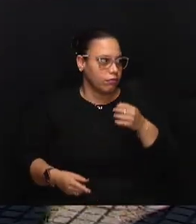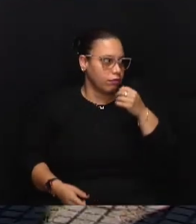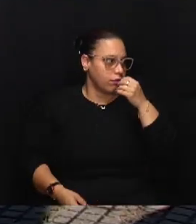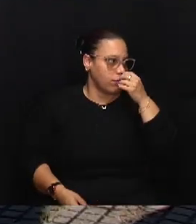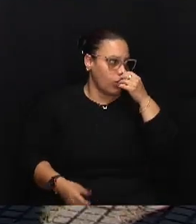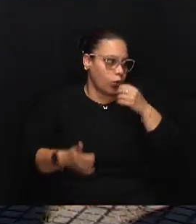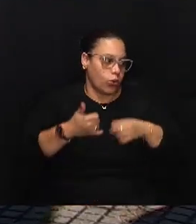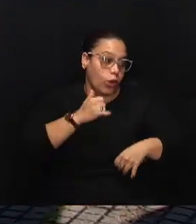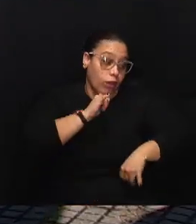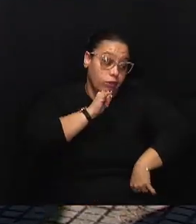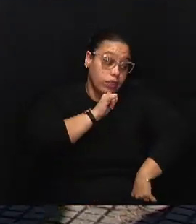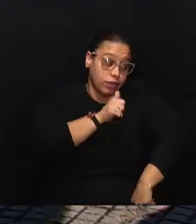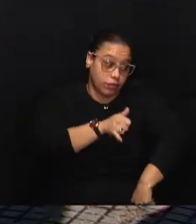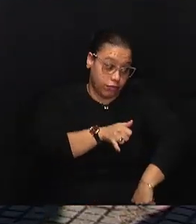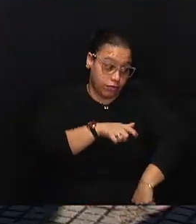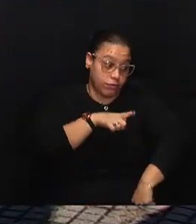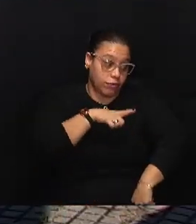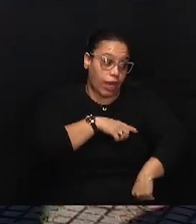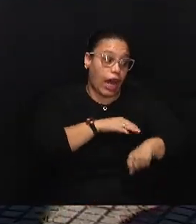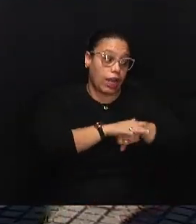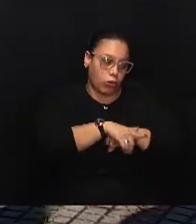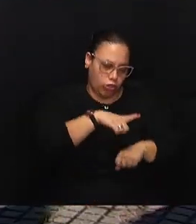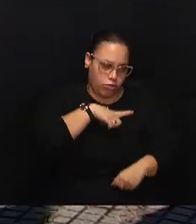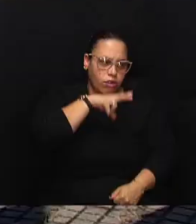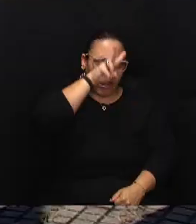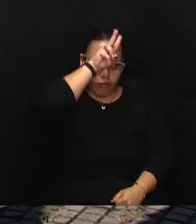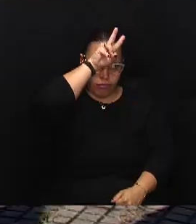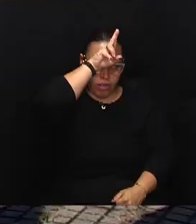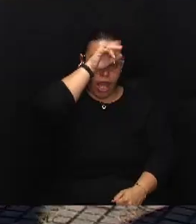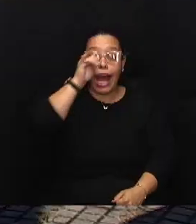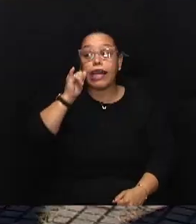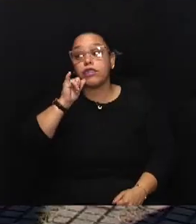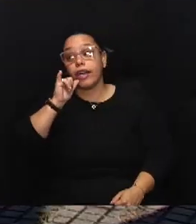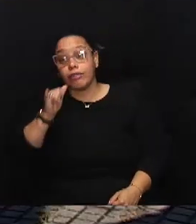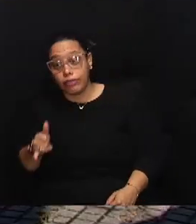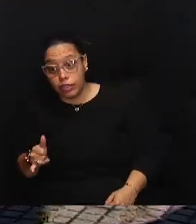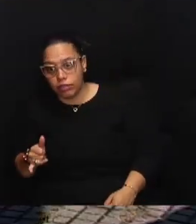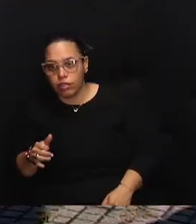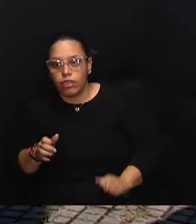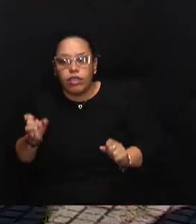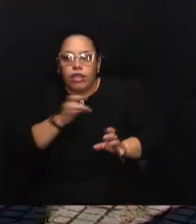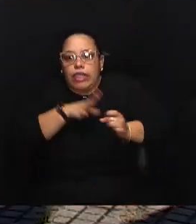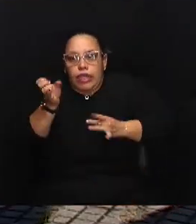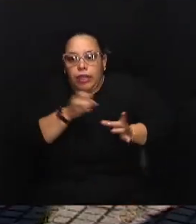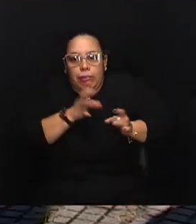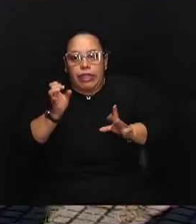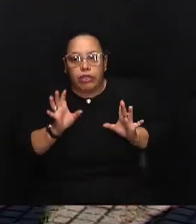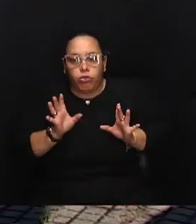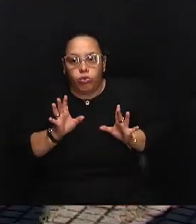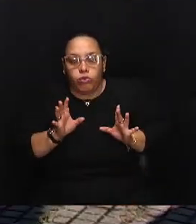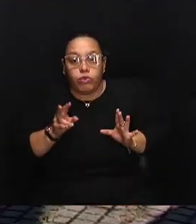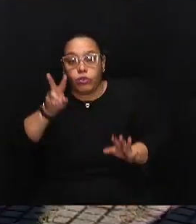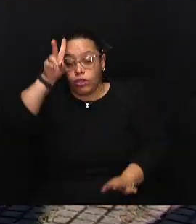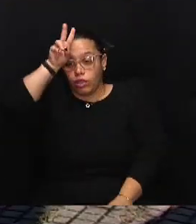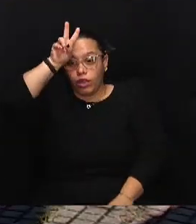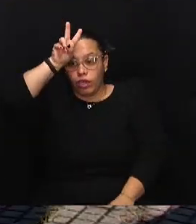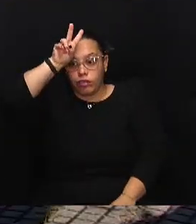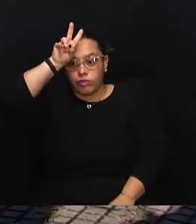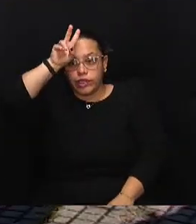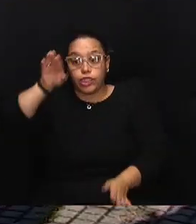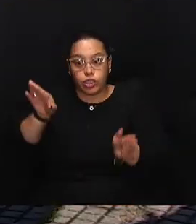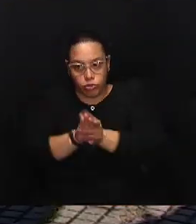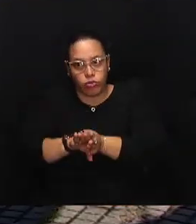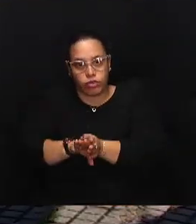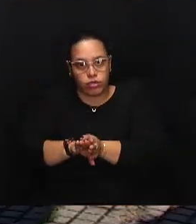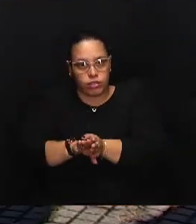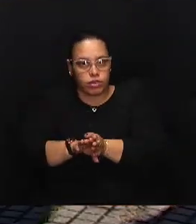para quem quer passeio, porque à noite tem barata. Então a gente avisa, inclusive, quem tem pavor de barata, a gente encontra baratas. É